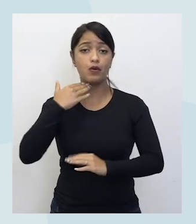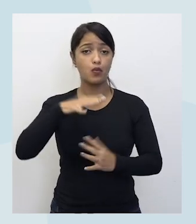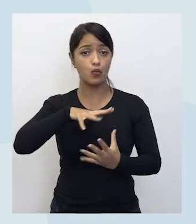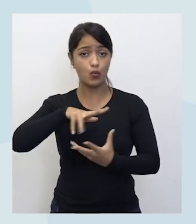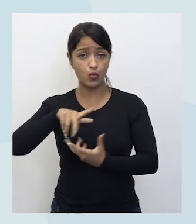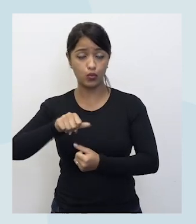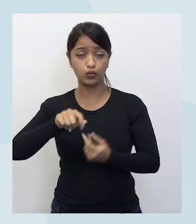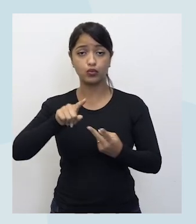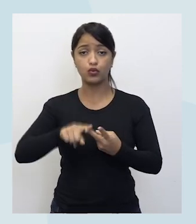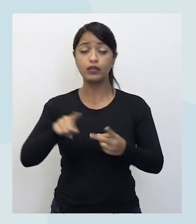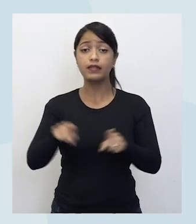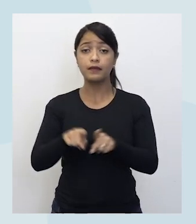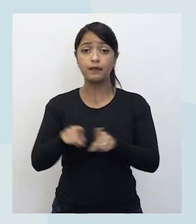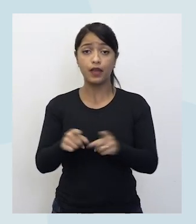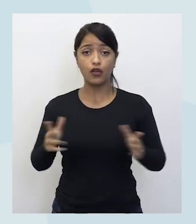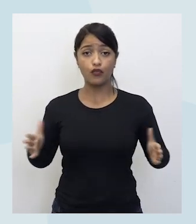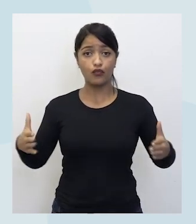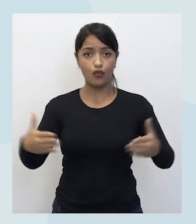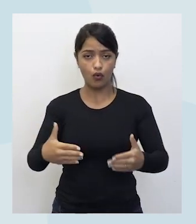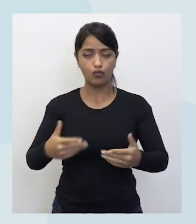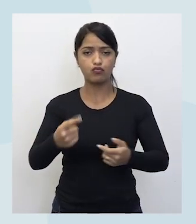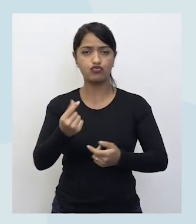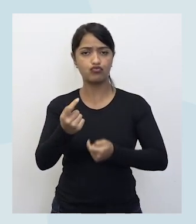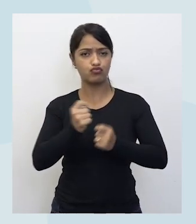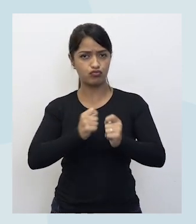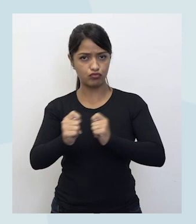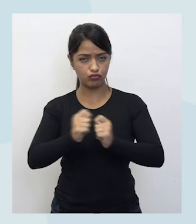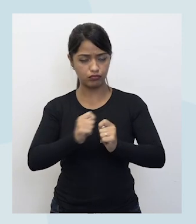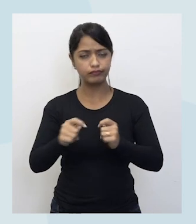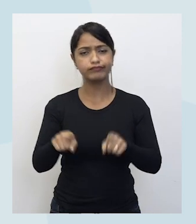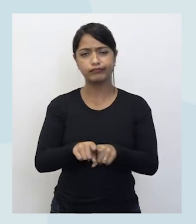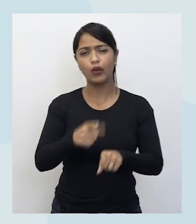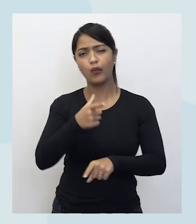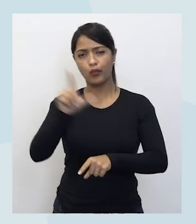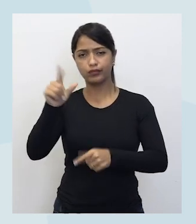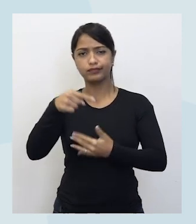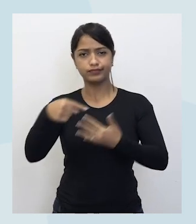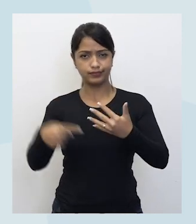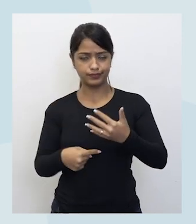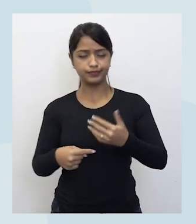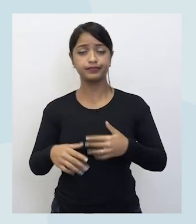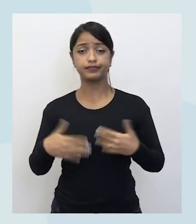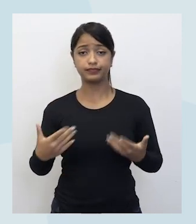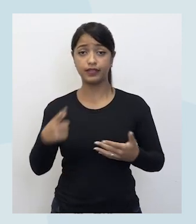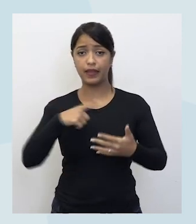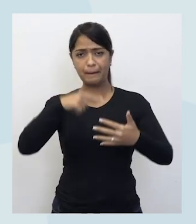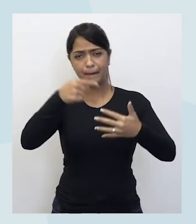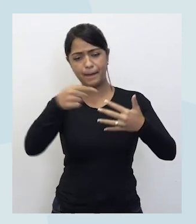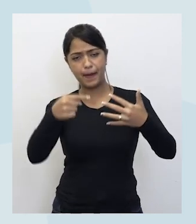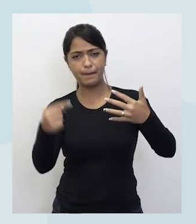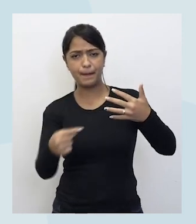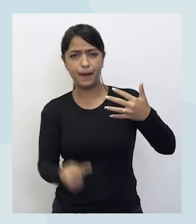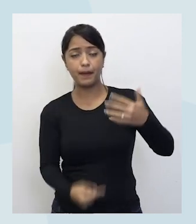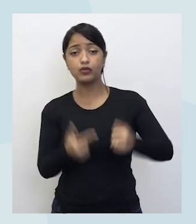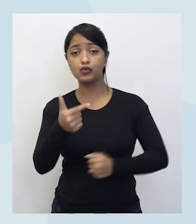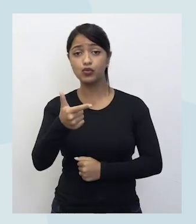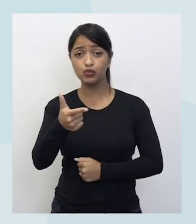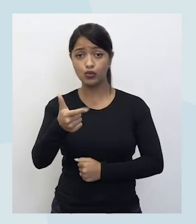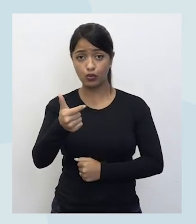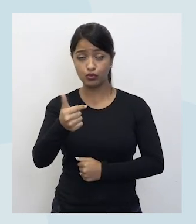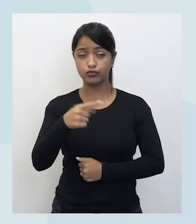Econômico Mundial, dentre outros. Então, é feita uma análise, né, a partir de 12 frentes de